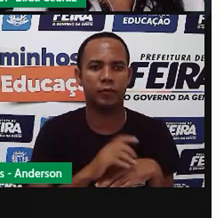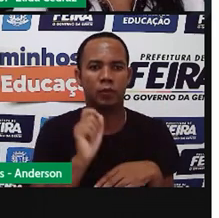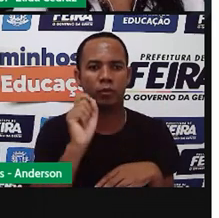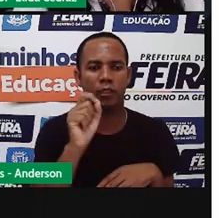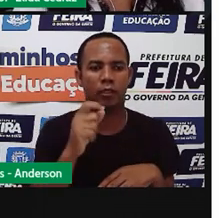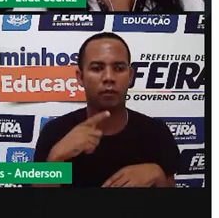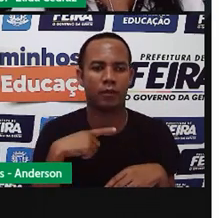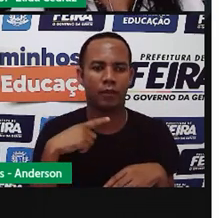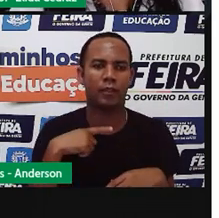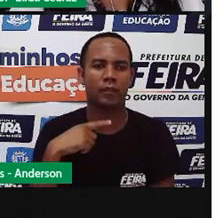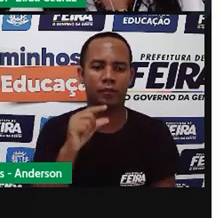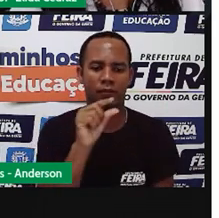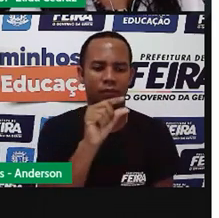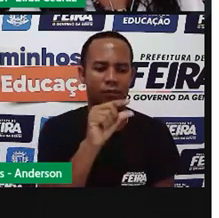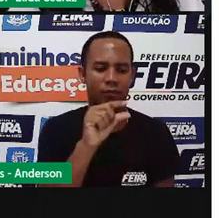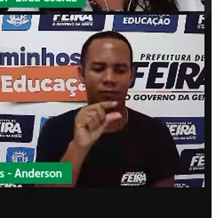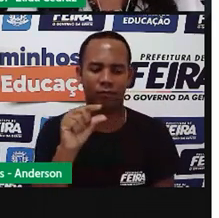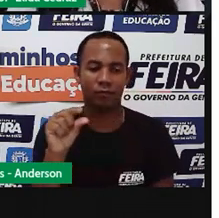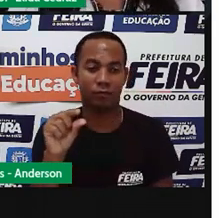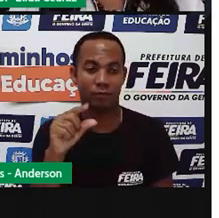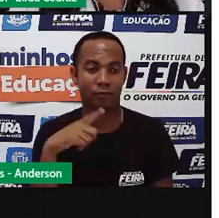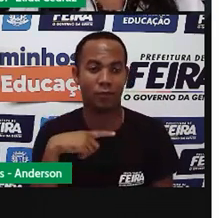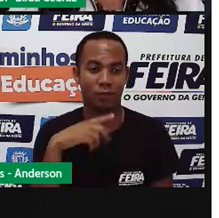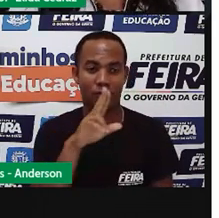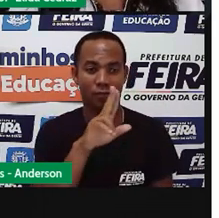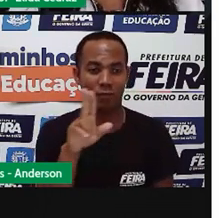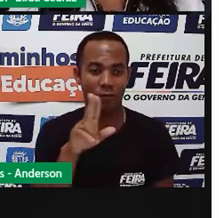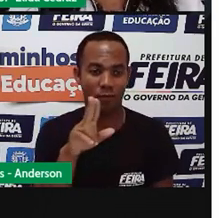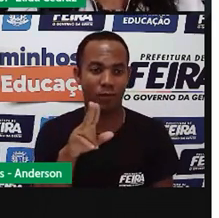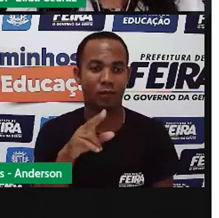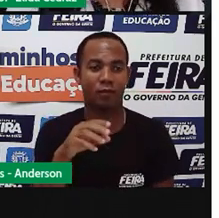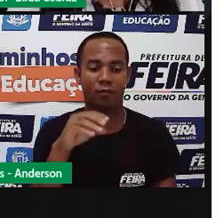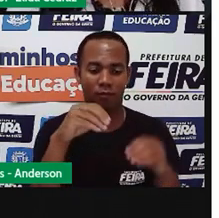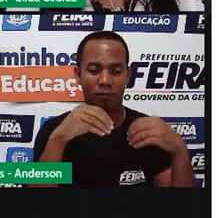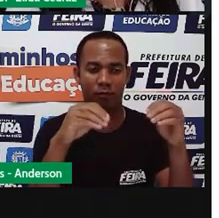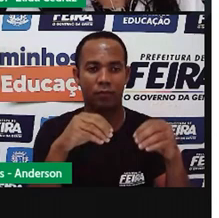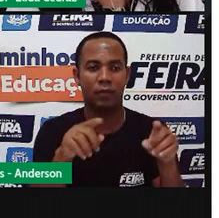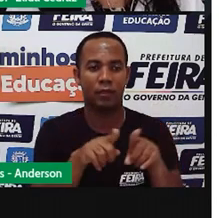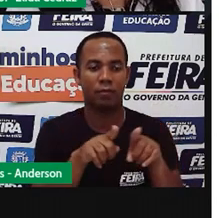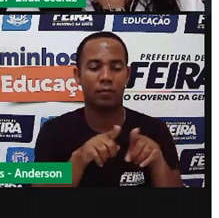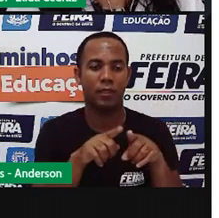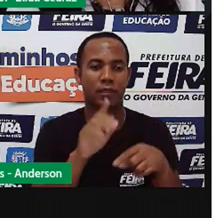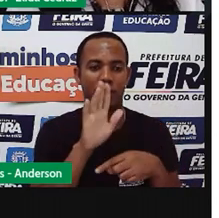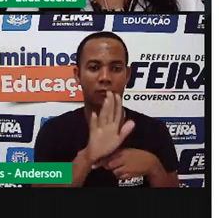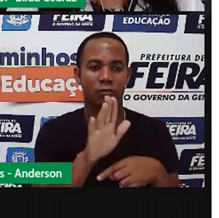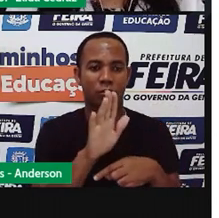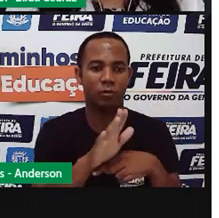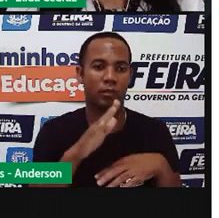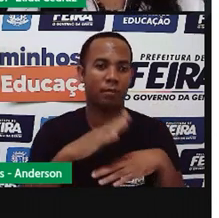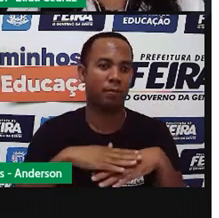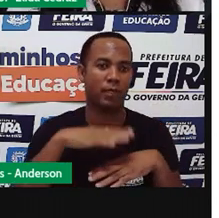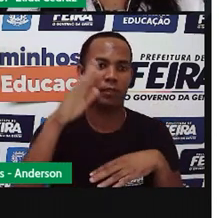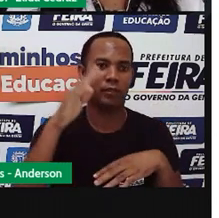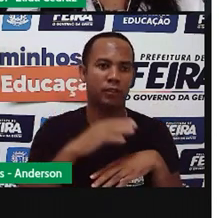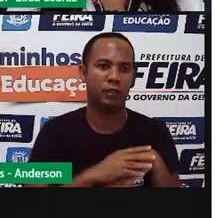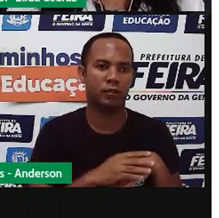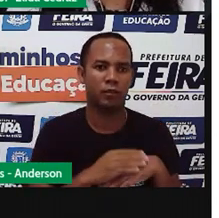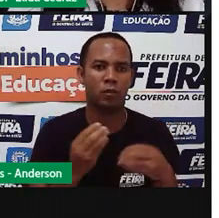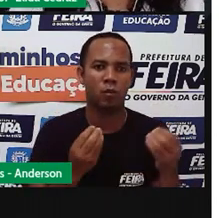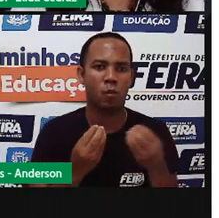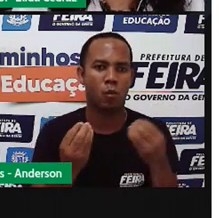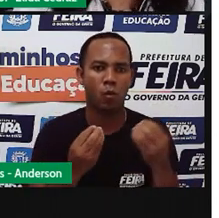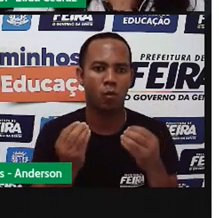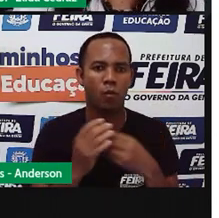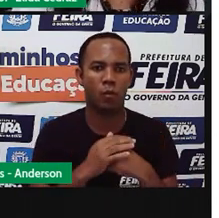nos recipientes, nos rótulos, nas embalagens, e isso ajuda bastante. Quando não